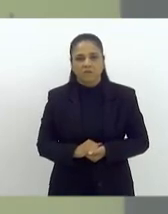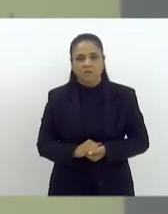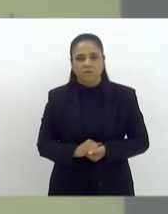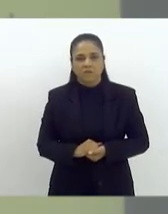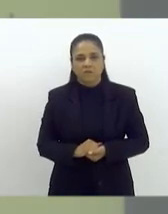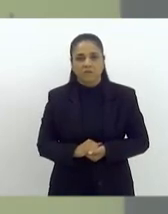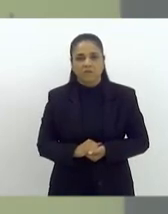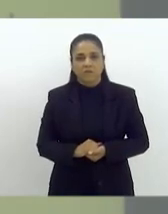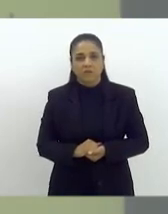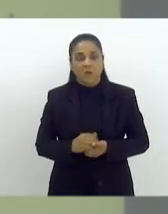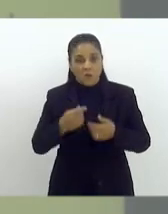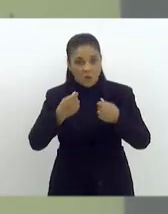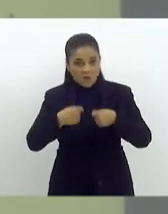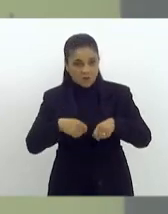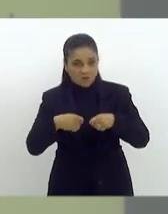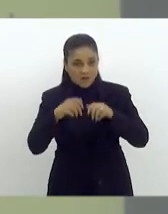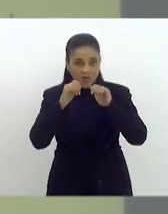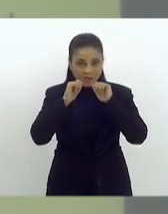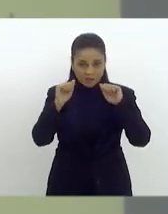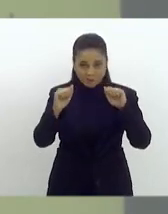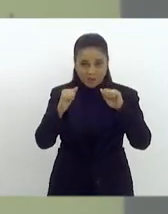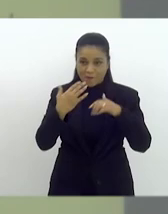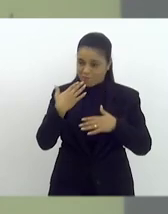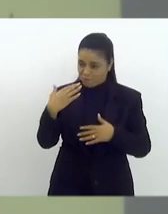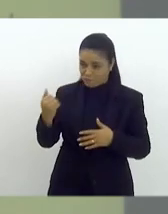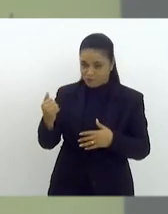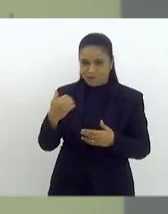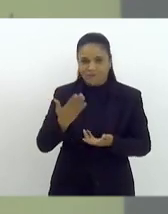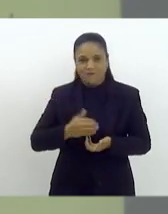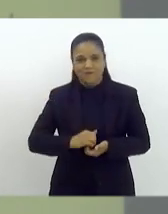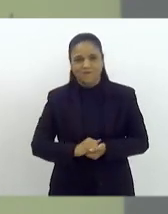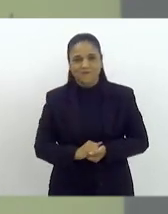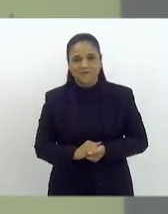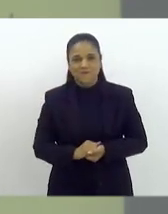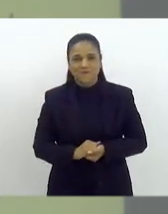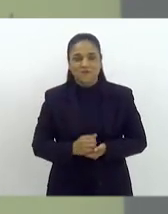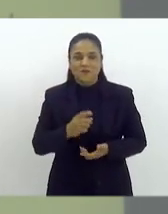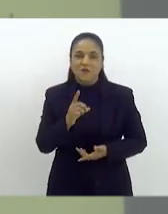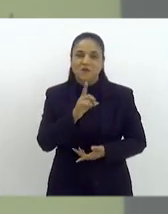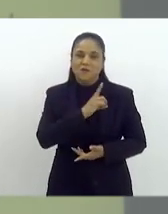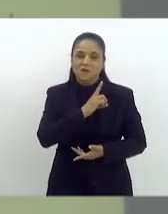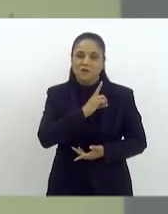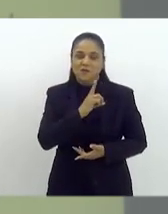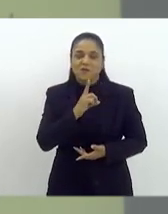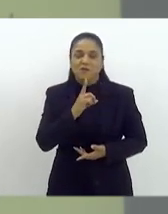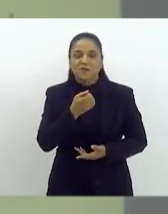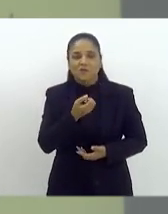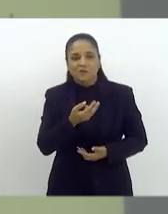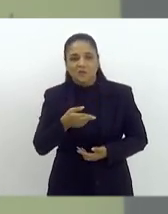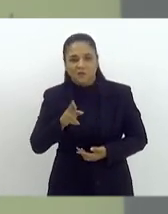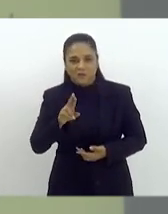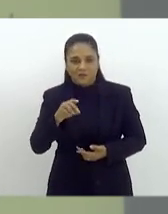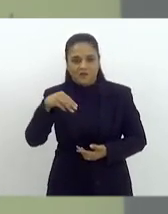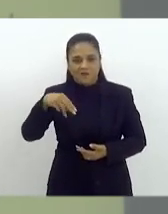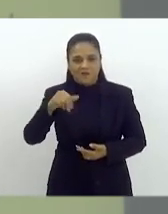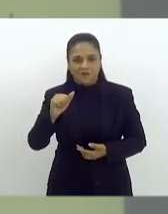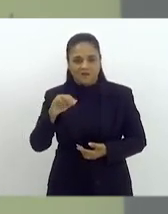quando precisar de assessoria na informática me chama Dra Natasha por gentileza